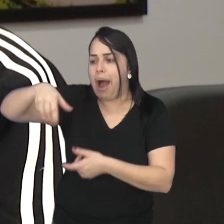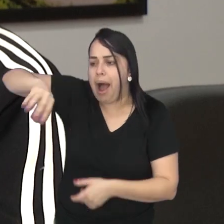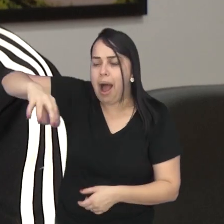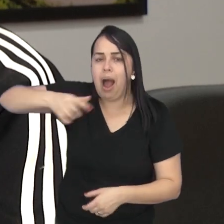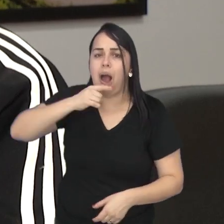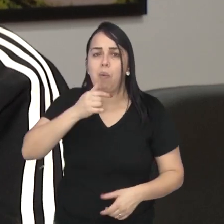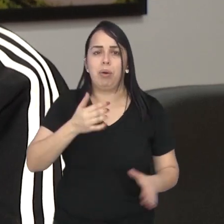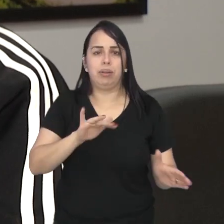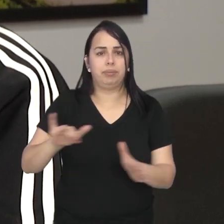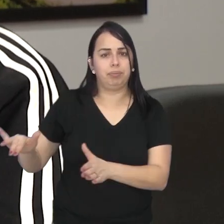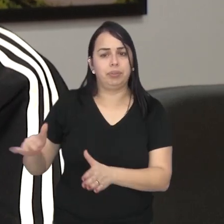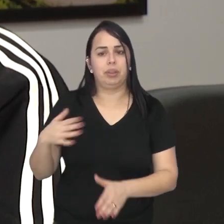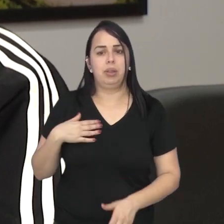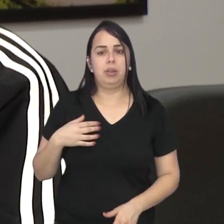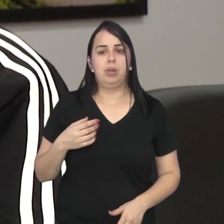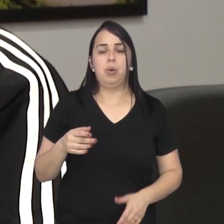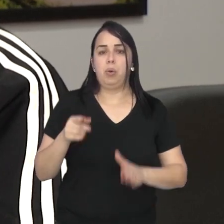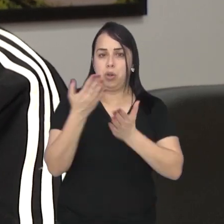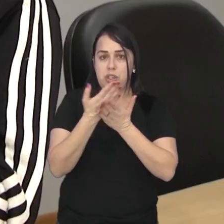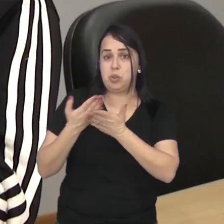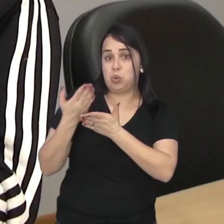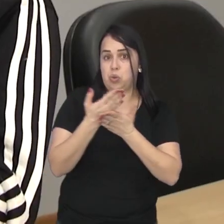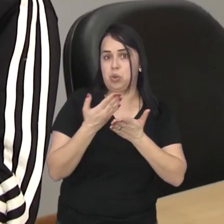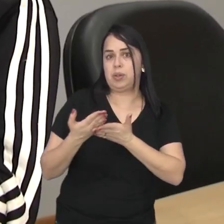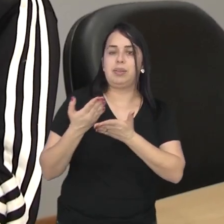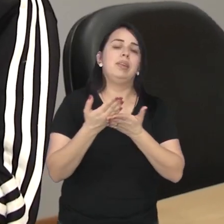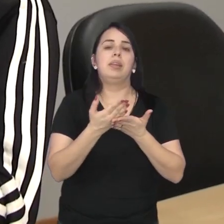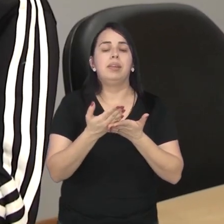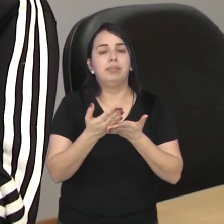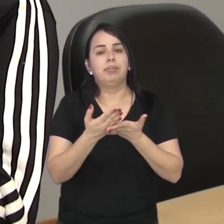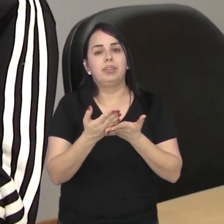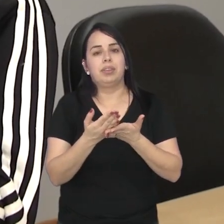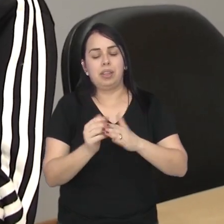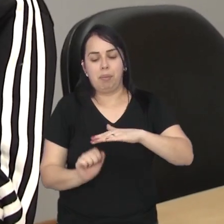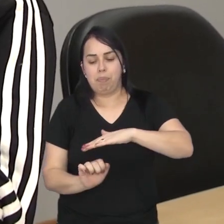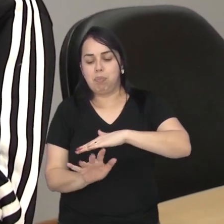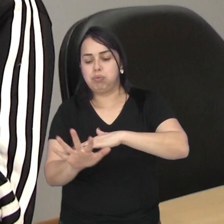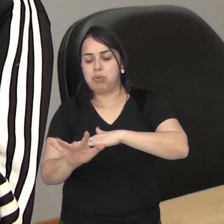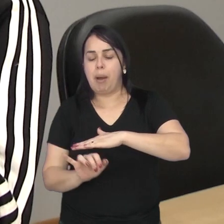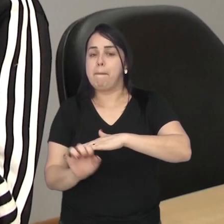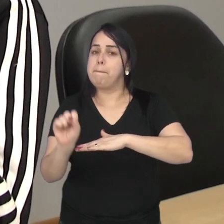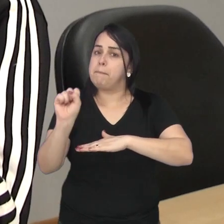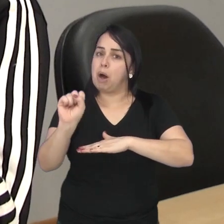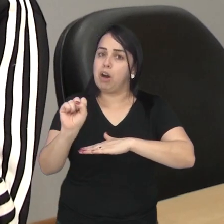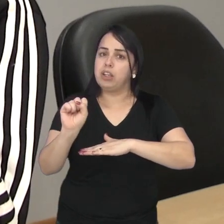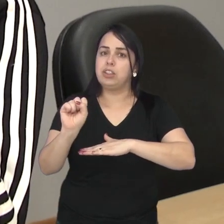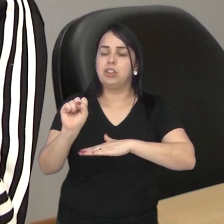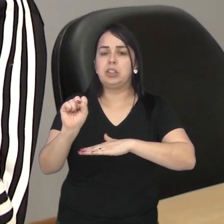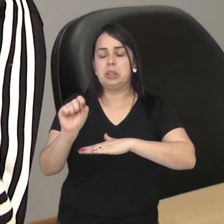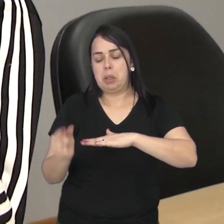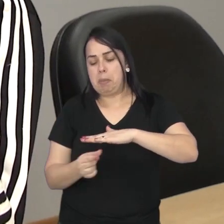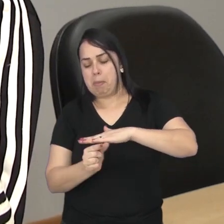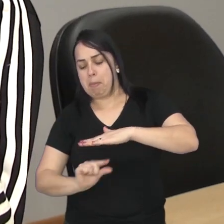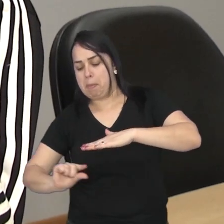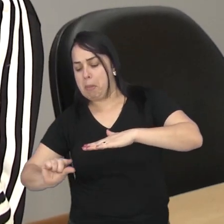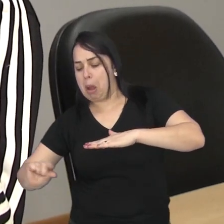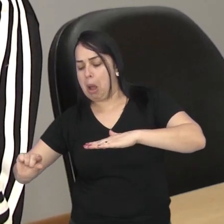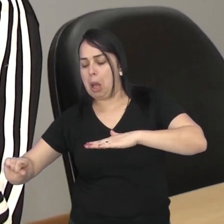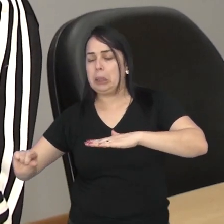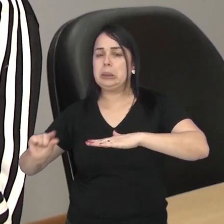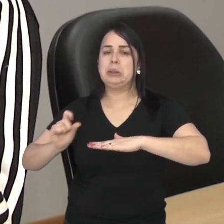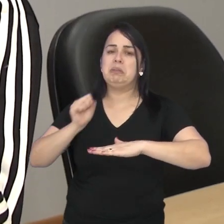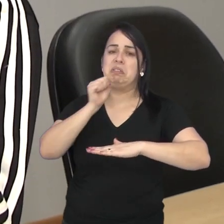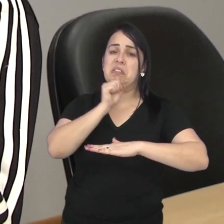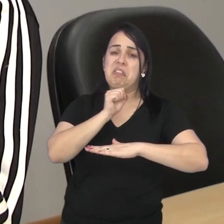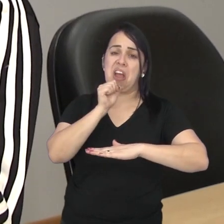geólogo e representante do Comitê de Bacias, as perdas e vazamentos podem ser explicados pelas condições da